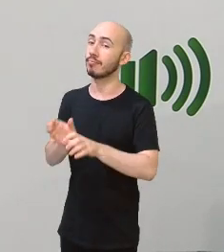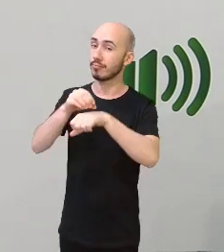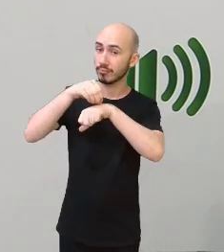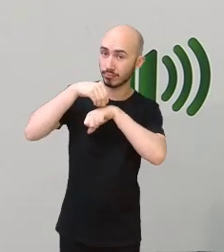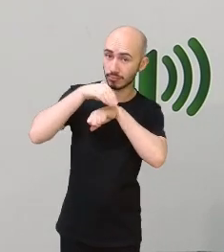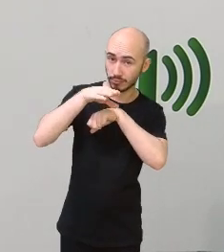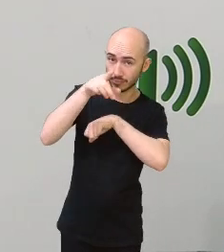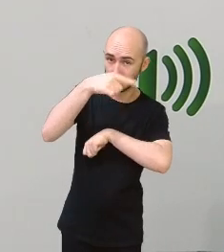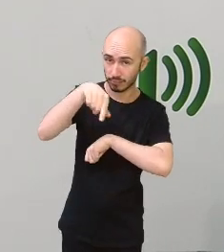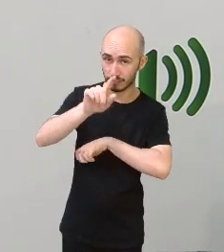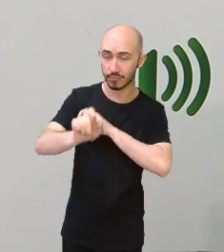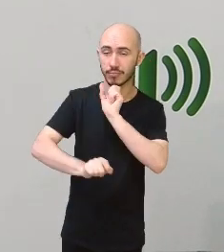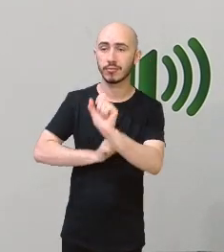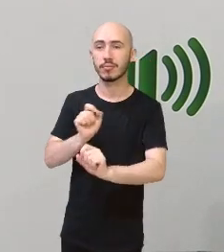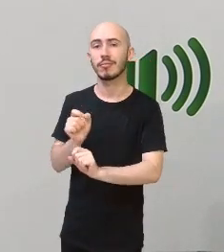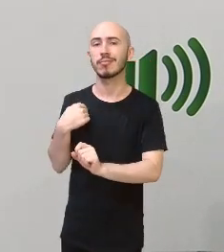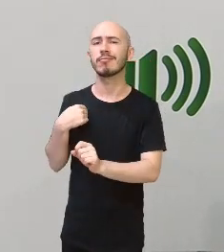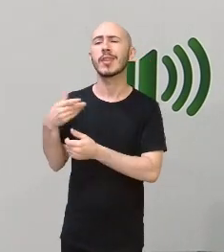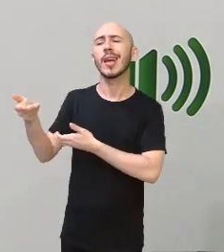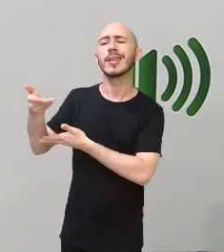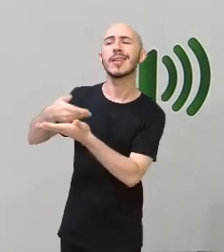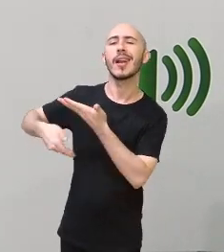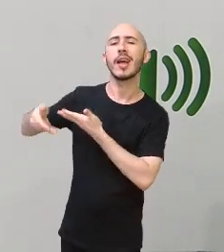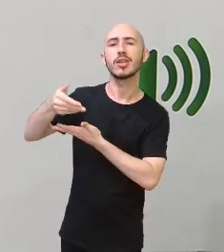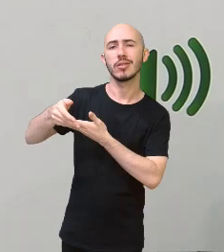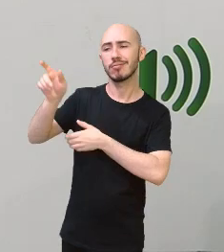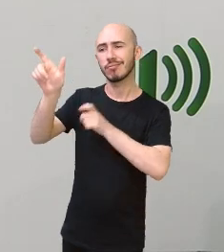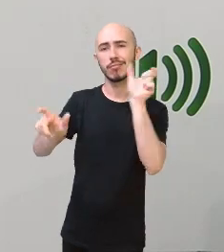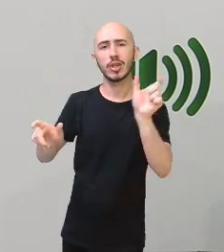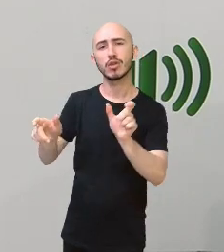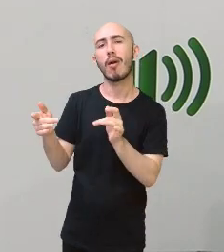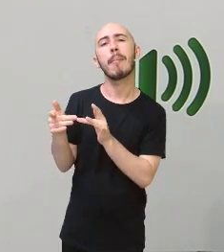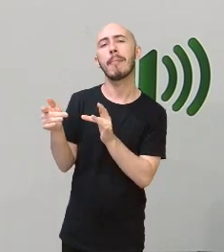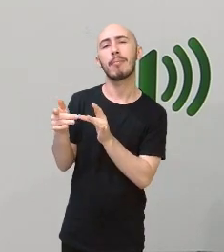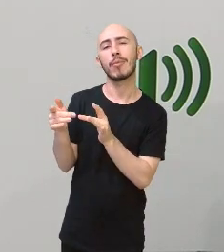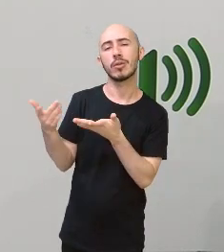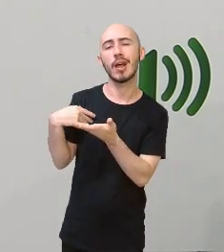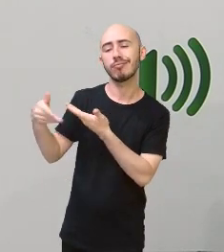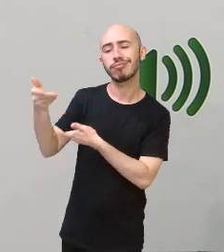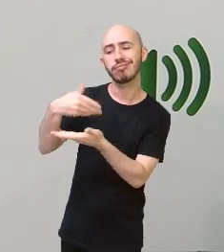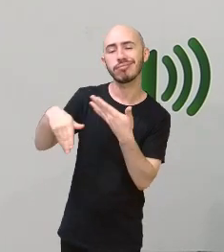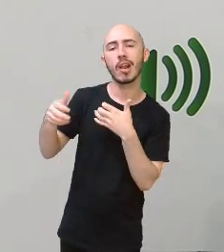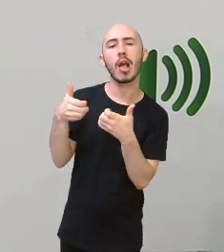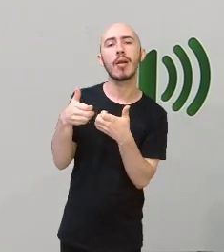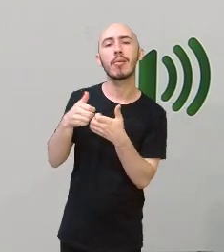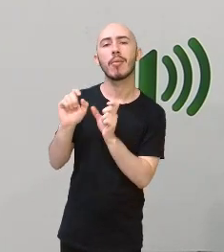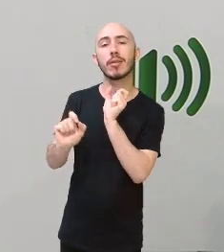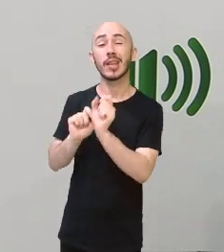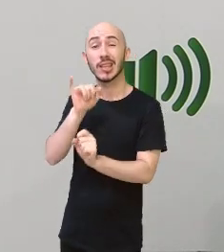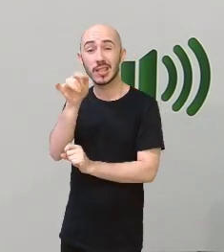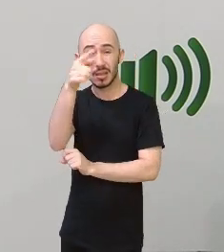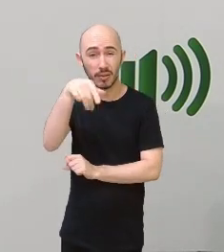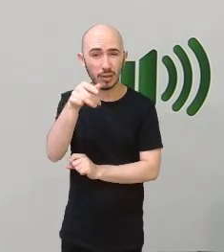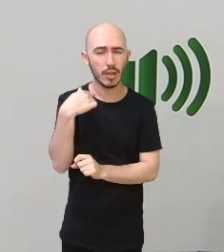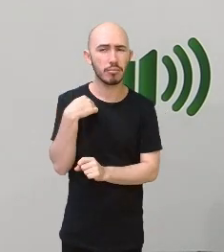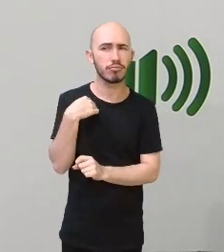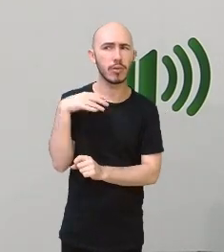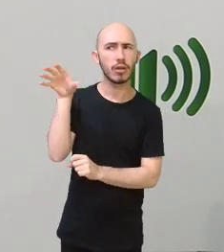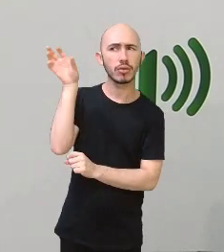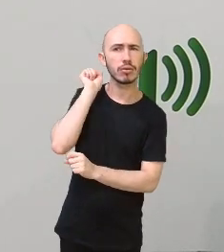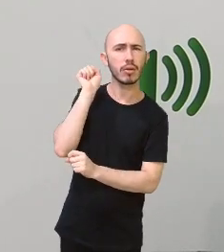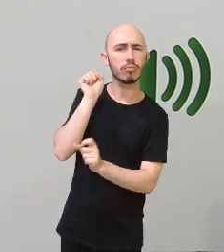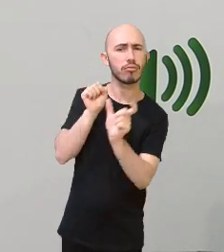Dica. Na conversa com as pessoas que estão próximas a você, caso escute alguma palavra que não